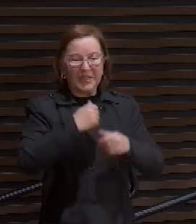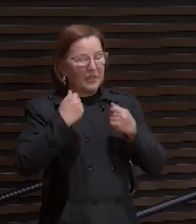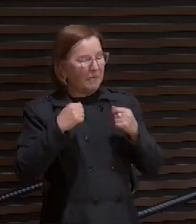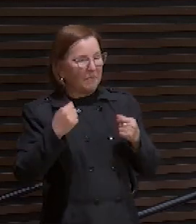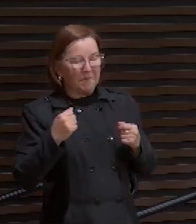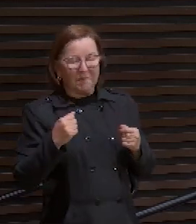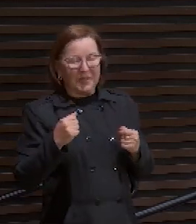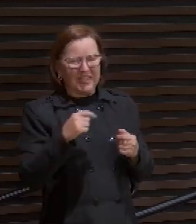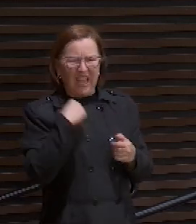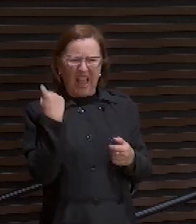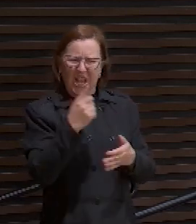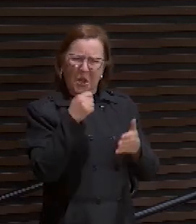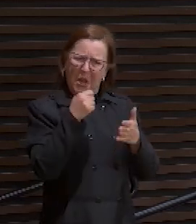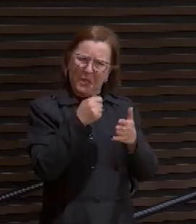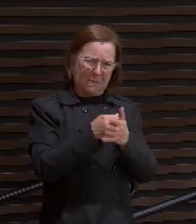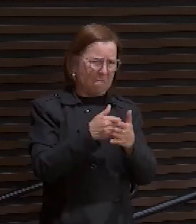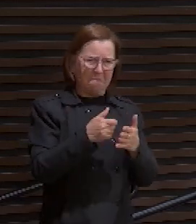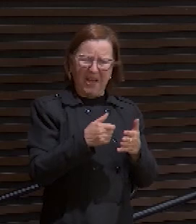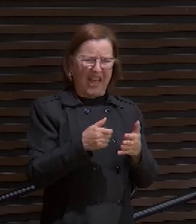vez uma